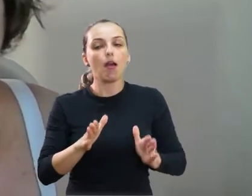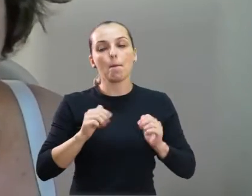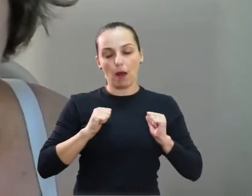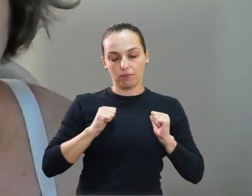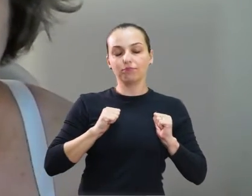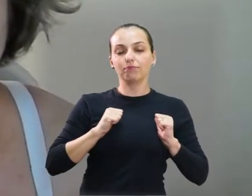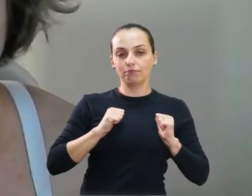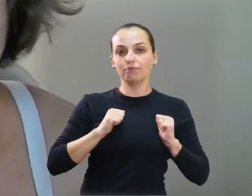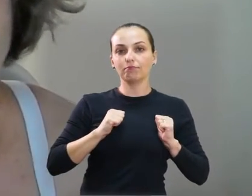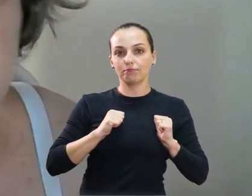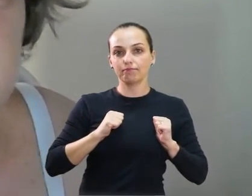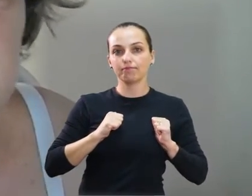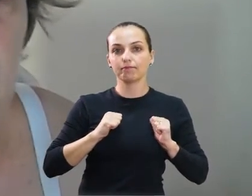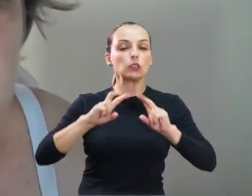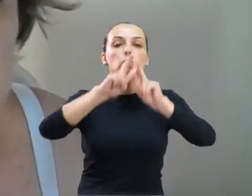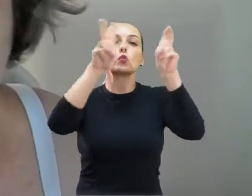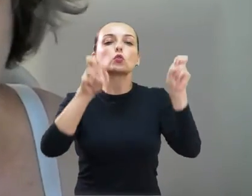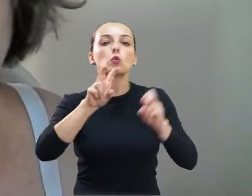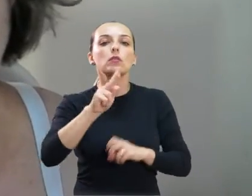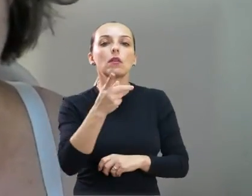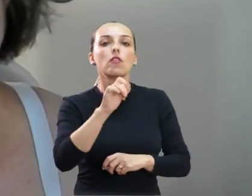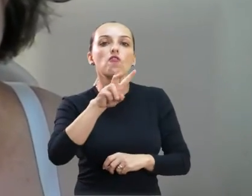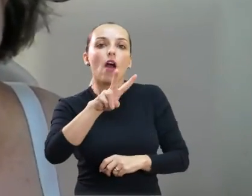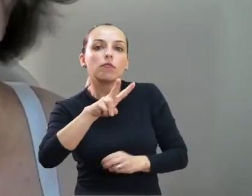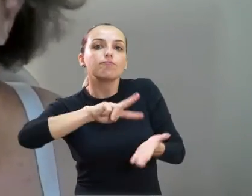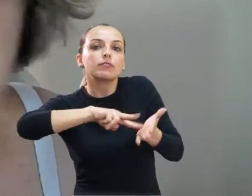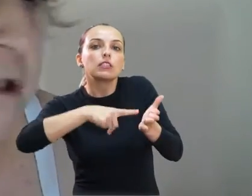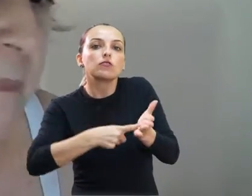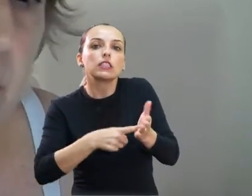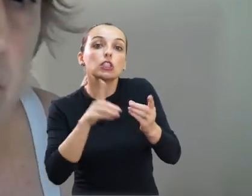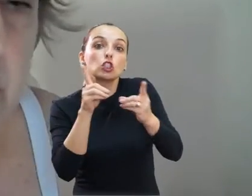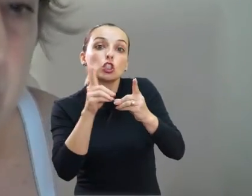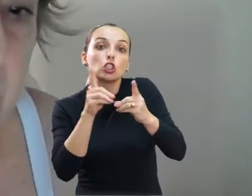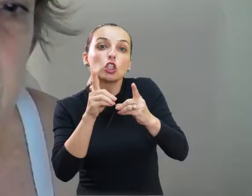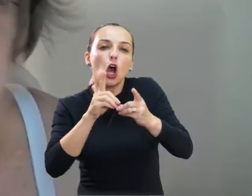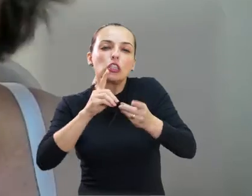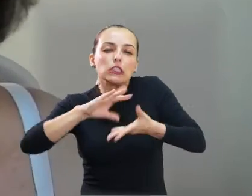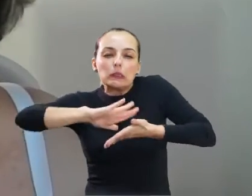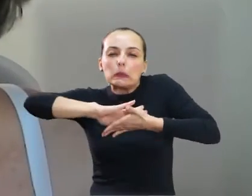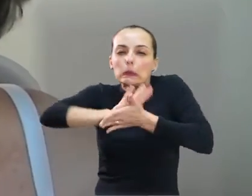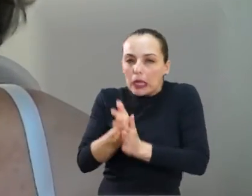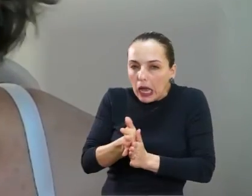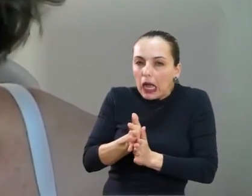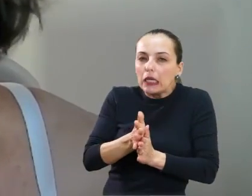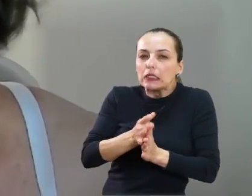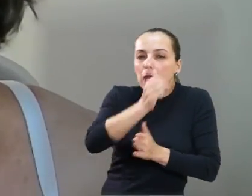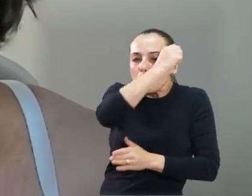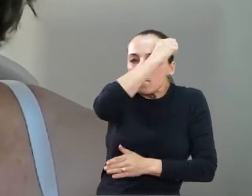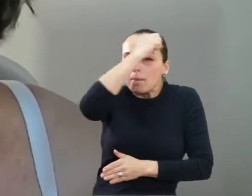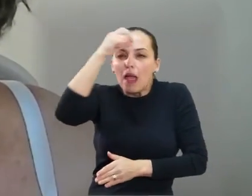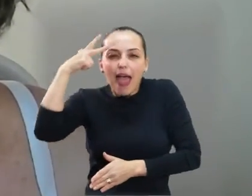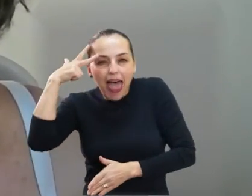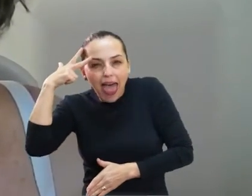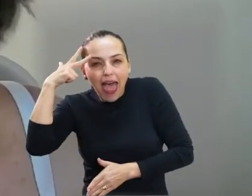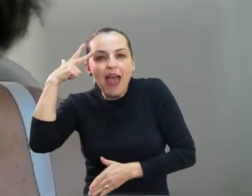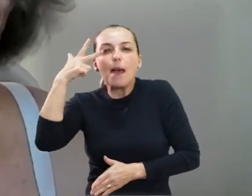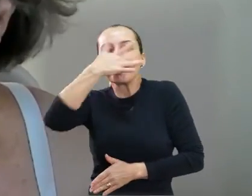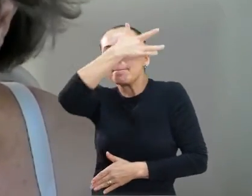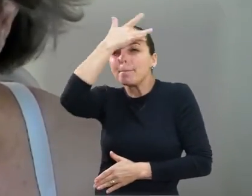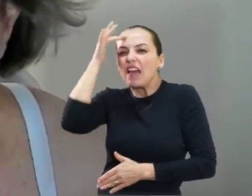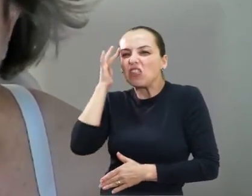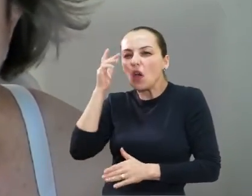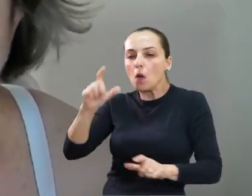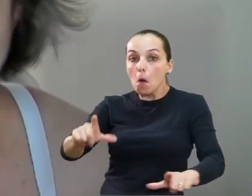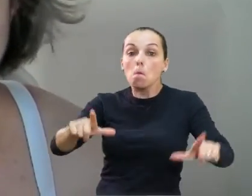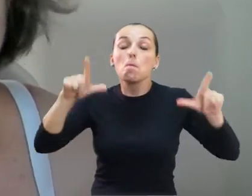eu estou falando de um diagnóstico cheio de preconceitos, estigmatizado, e que as pessoas não